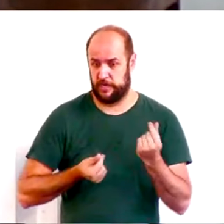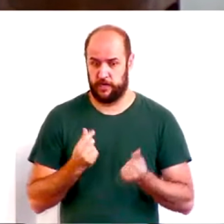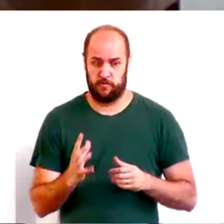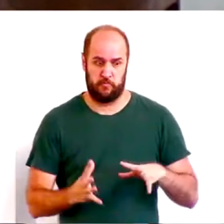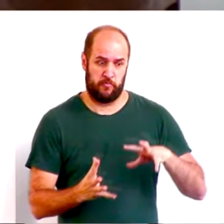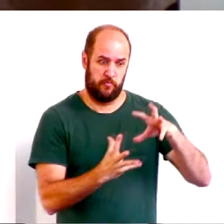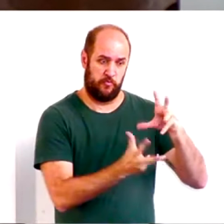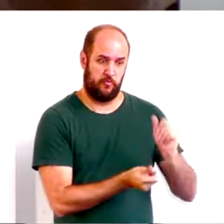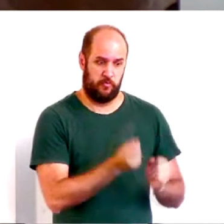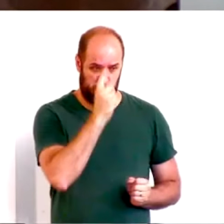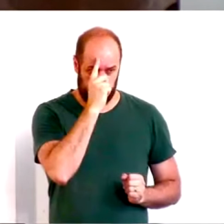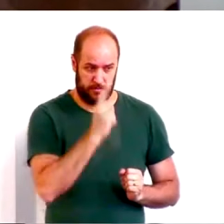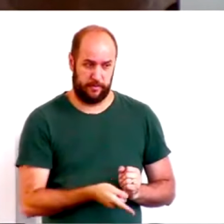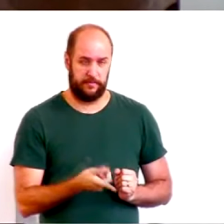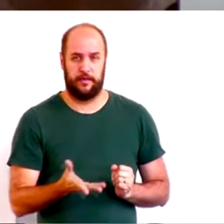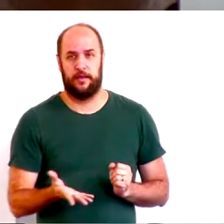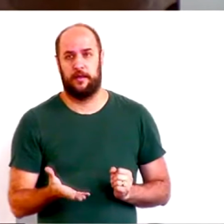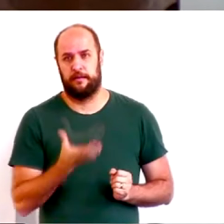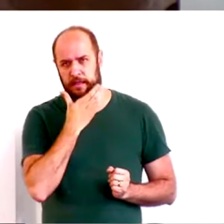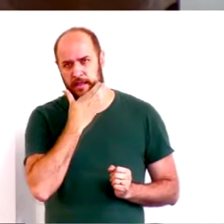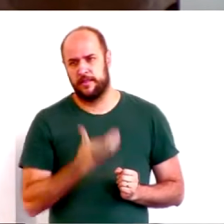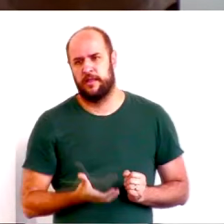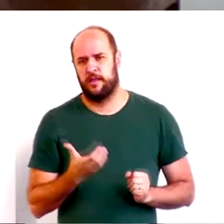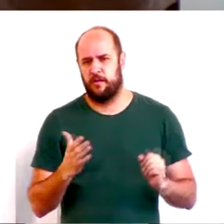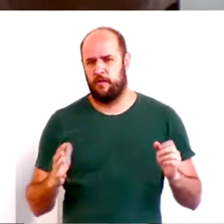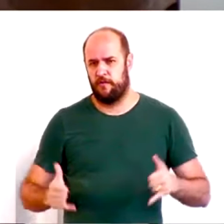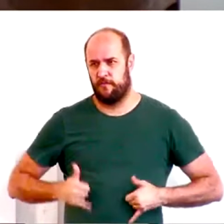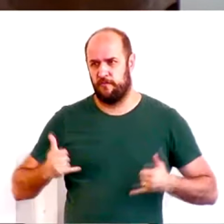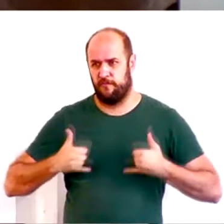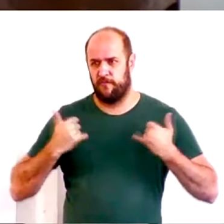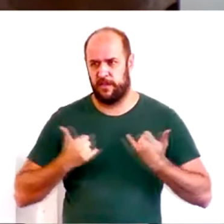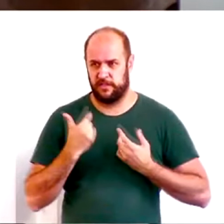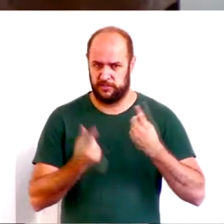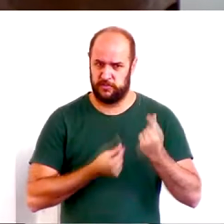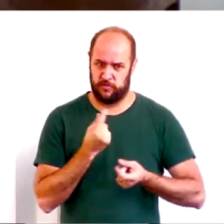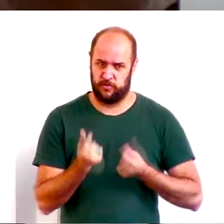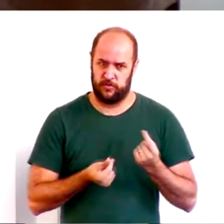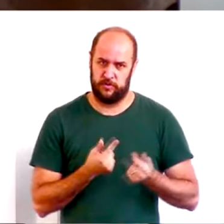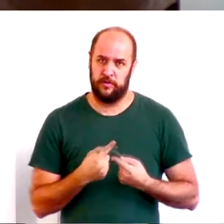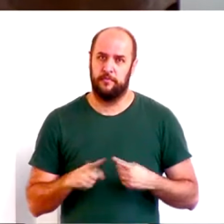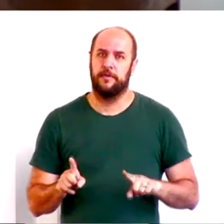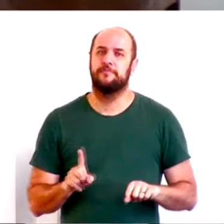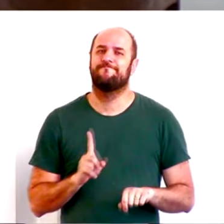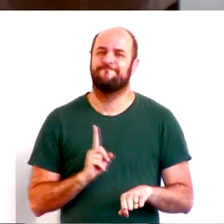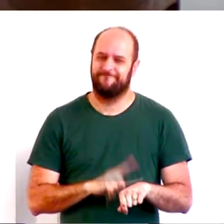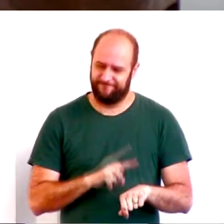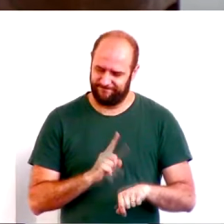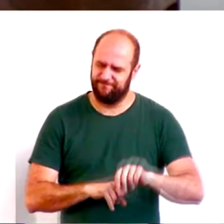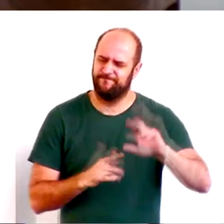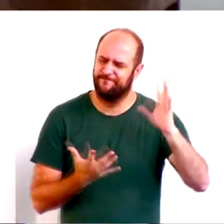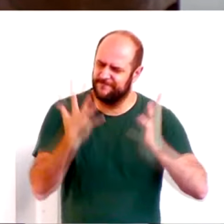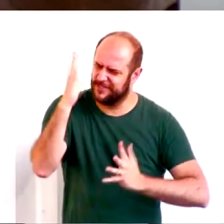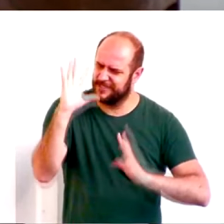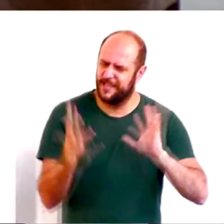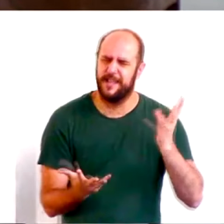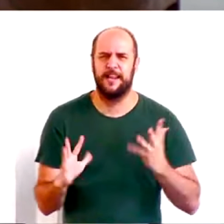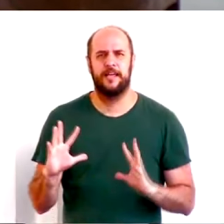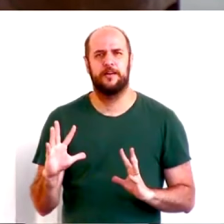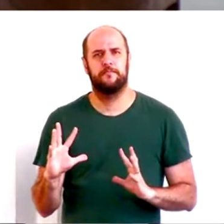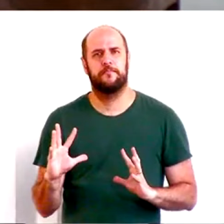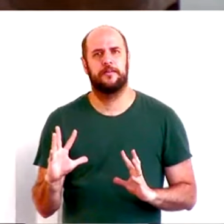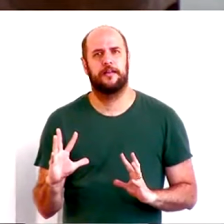mundo torna o Natal uma festa Econômica mas que é um momento de Celebrar Esse ato